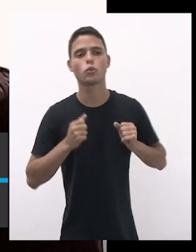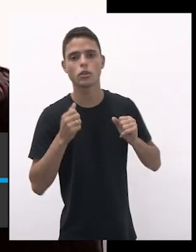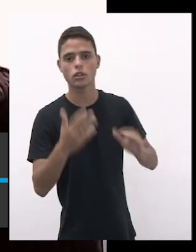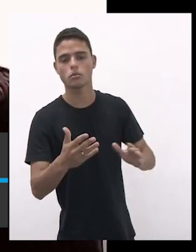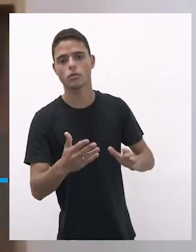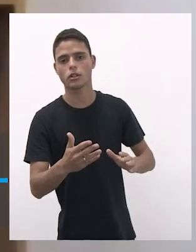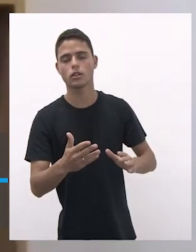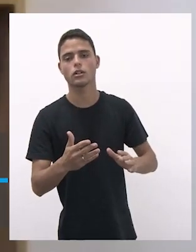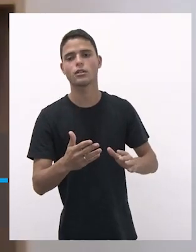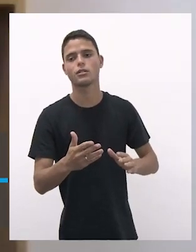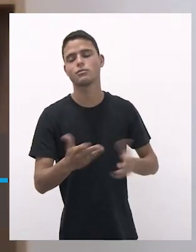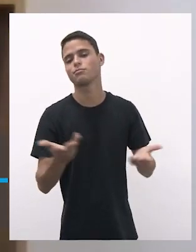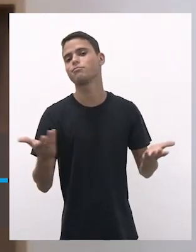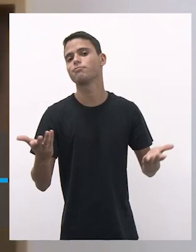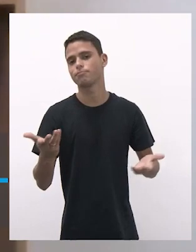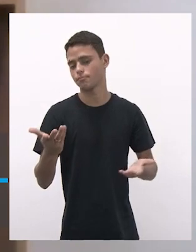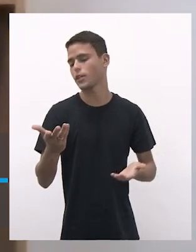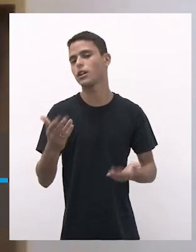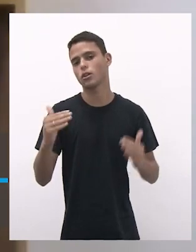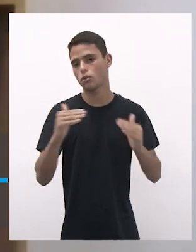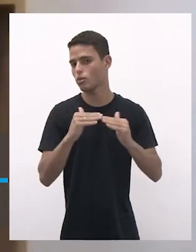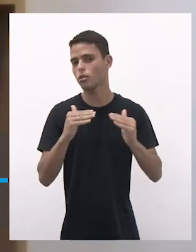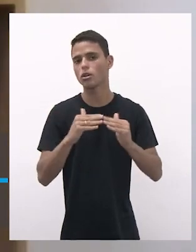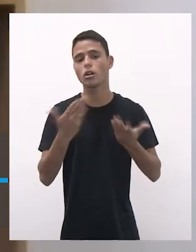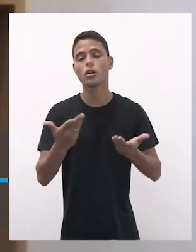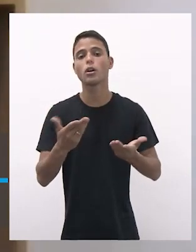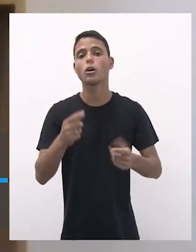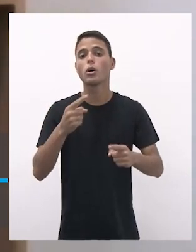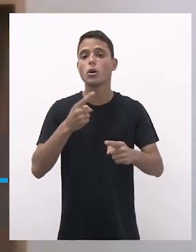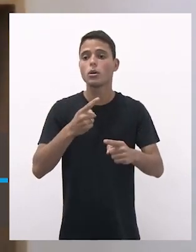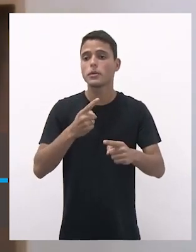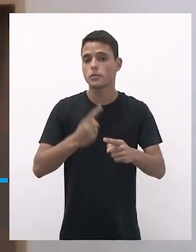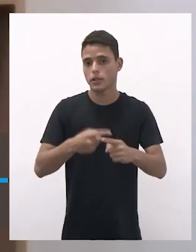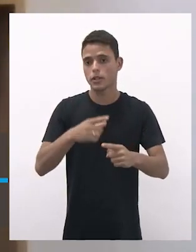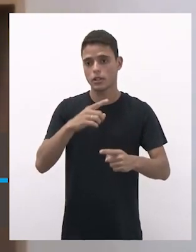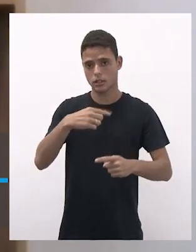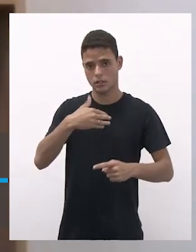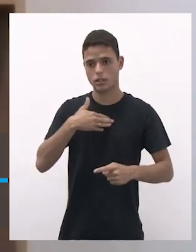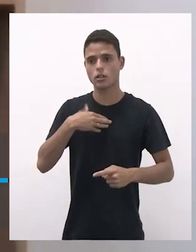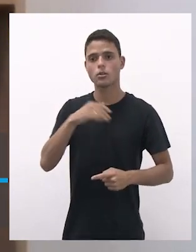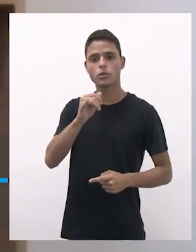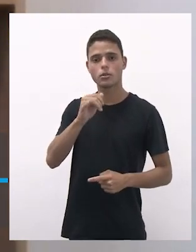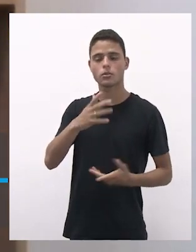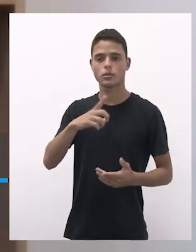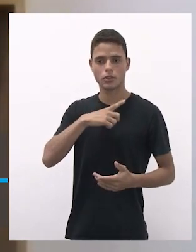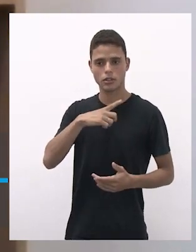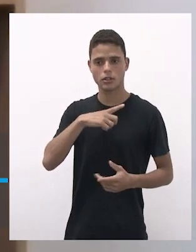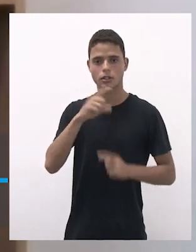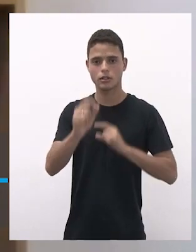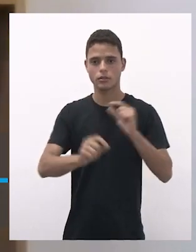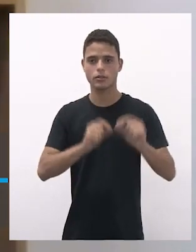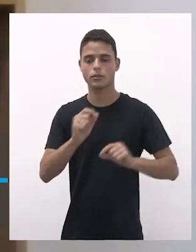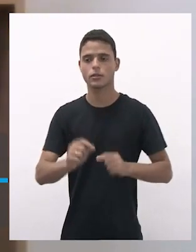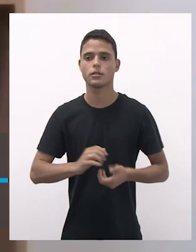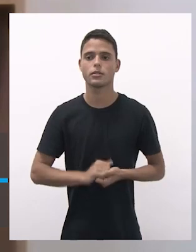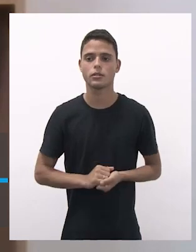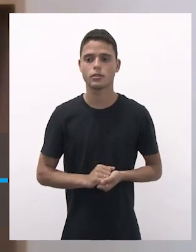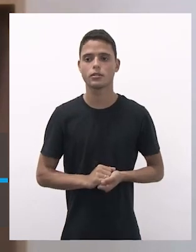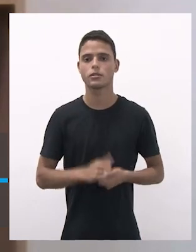literário? Sem sombra de dúvida. Eu tenho, até como eu falo, nosso público é bastante heterogêneo, então